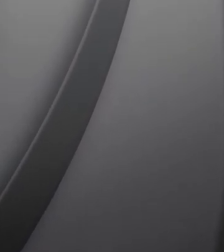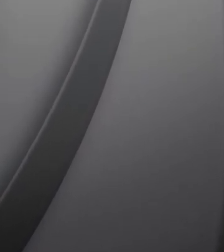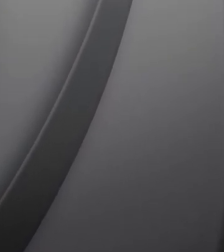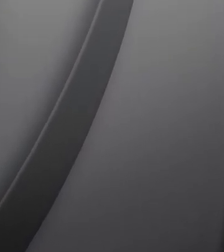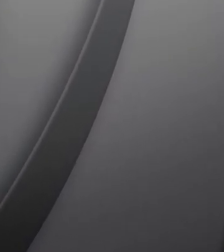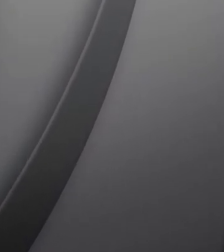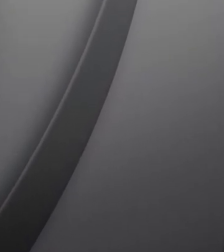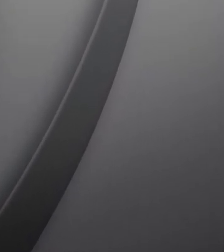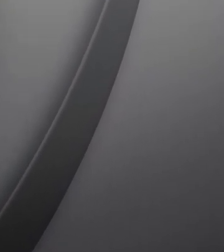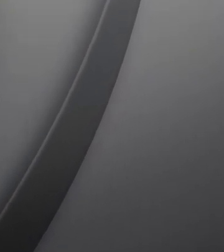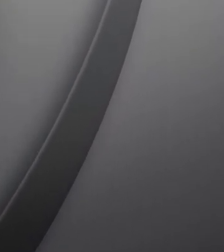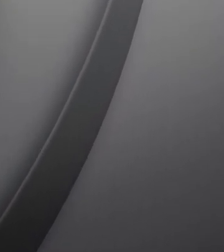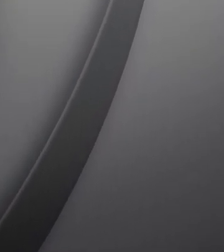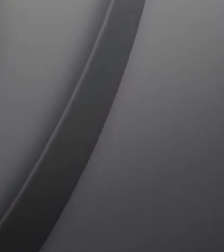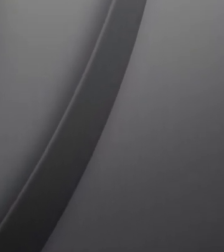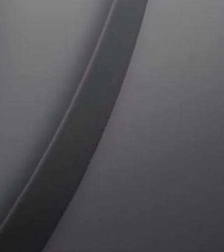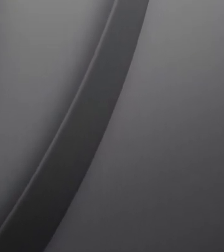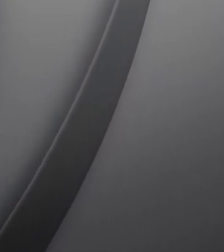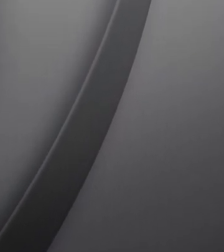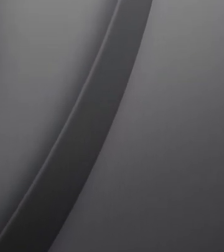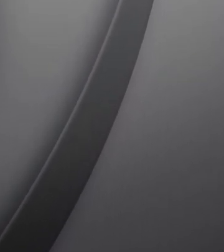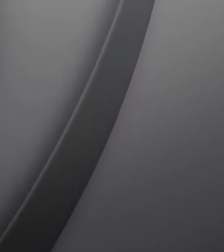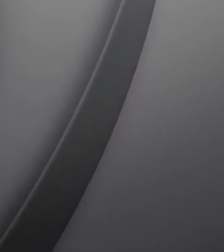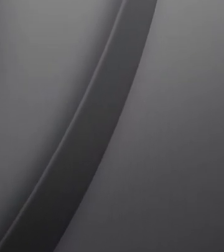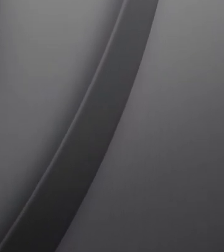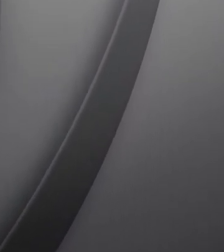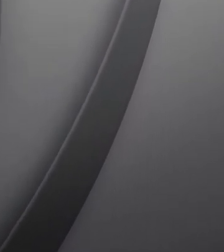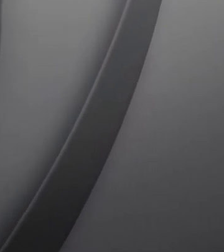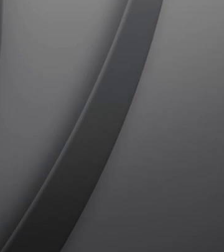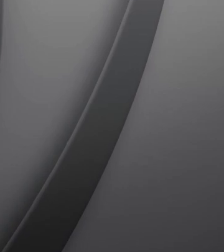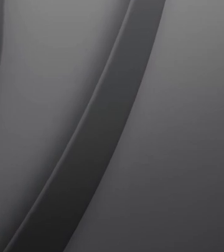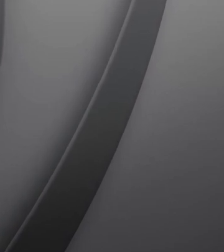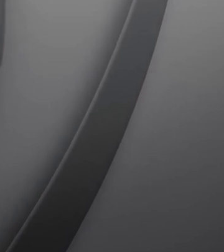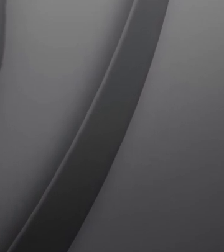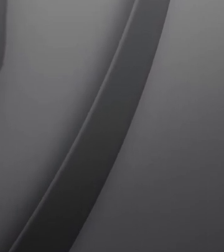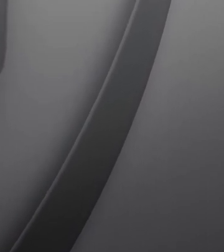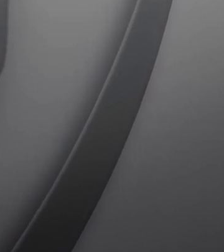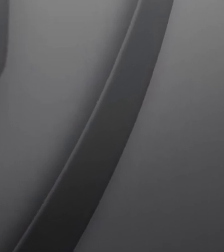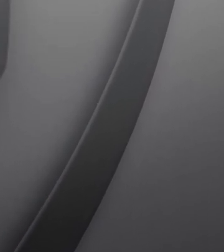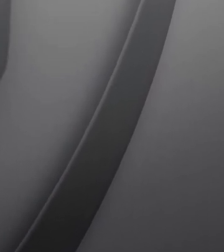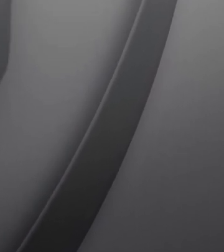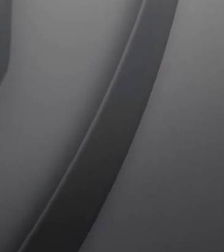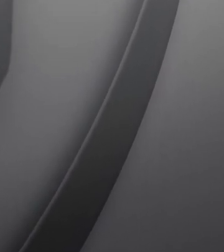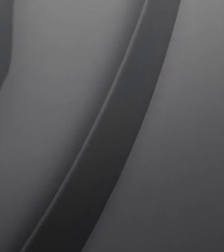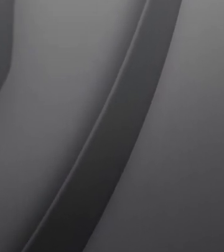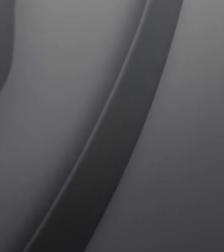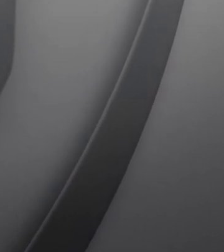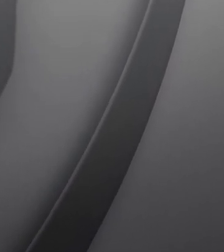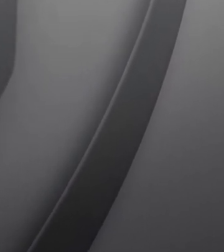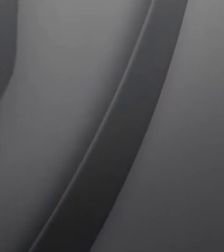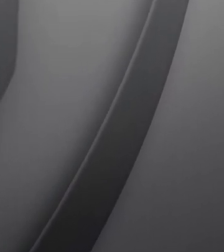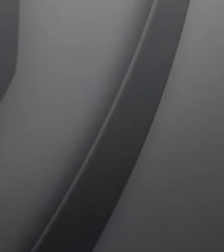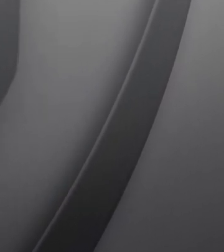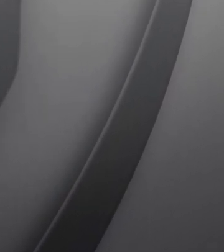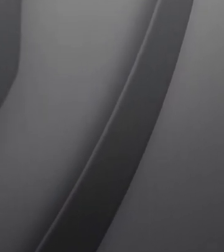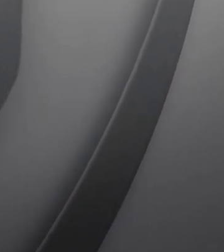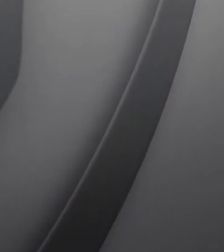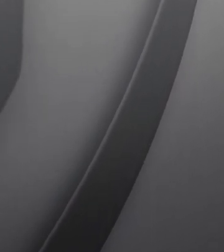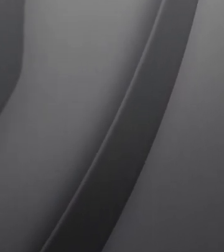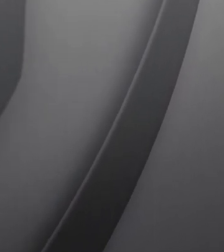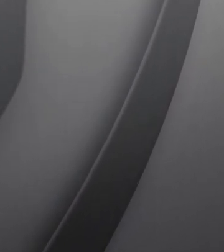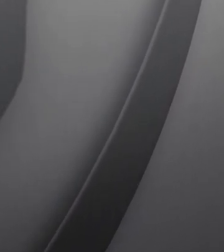Inscreva-se no canal do YouTube. Curta a página no Facebook. Siga o perfil no